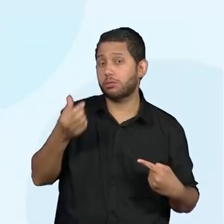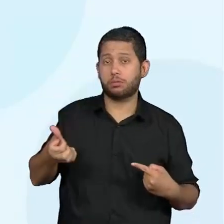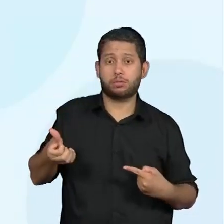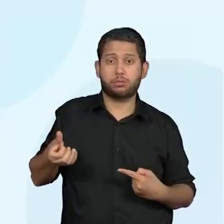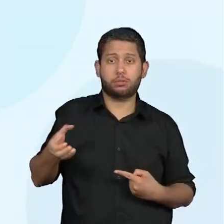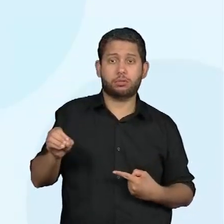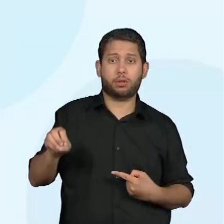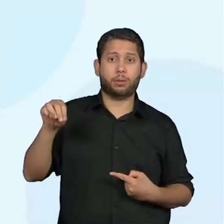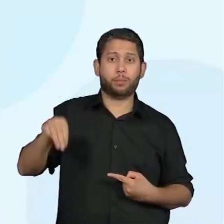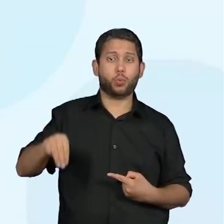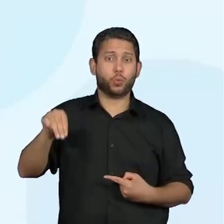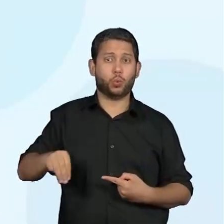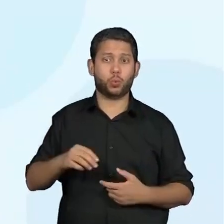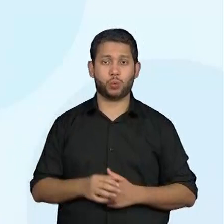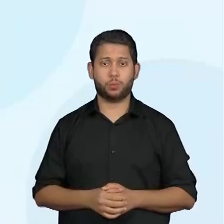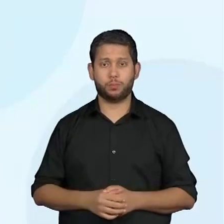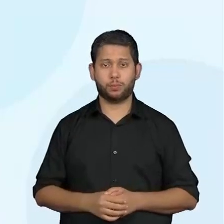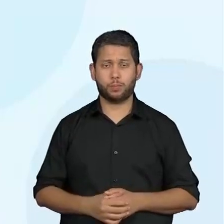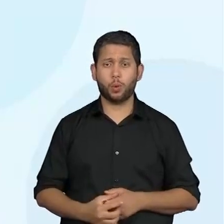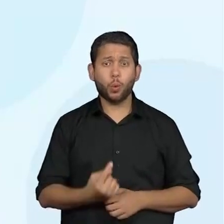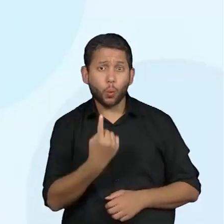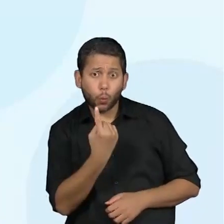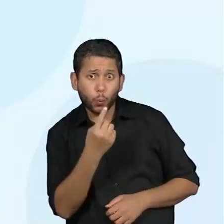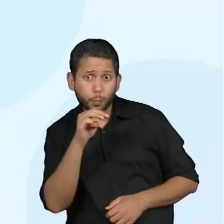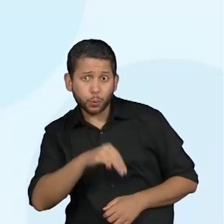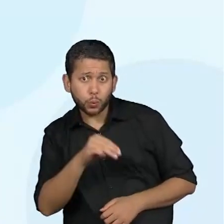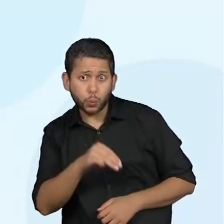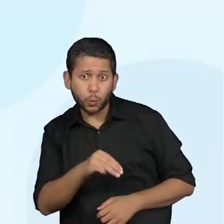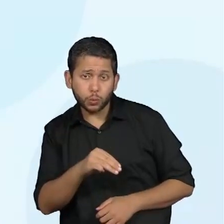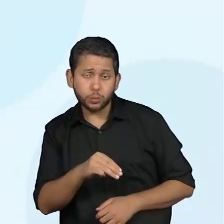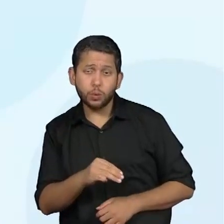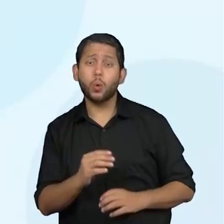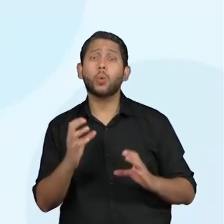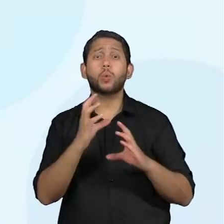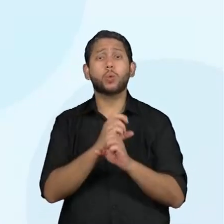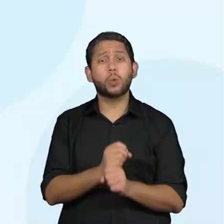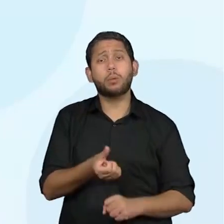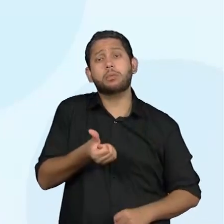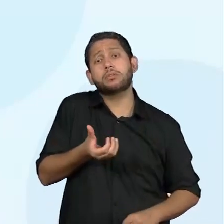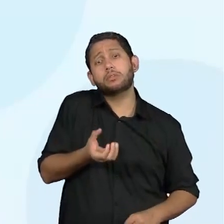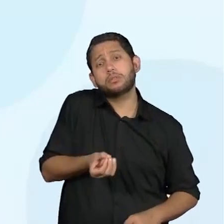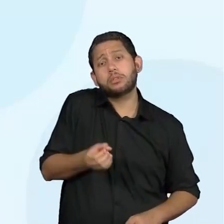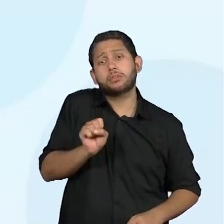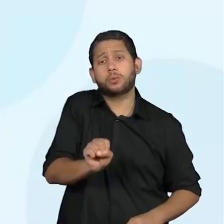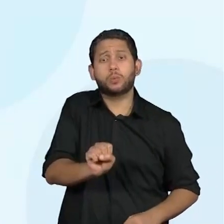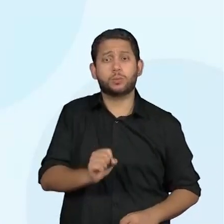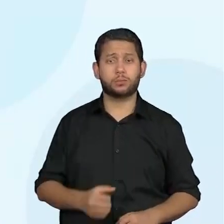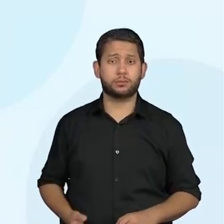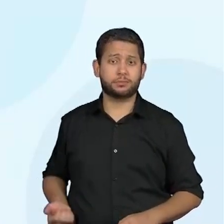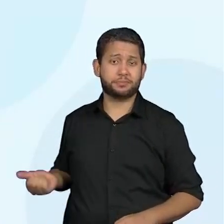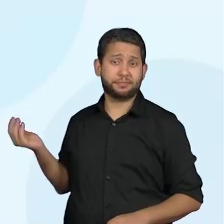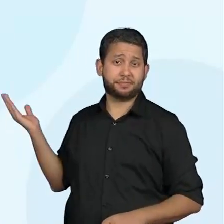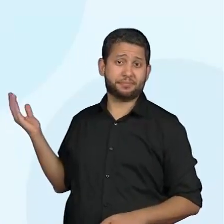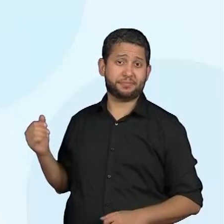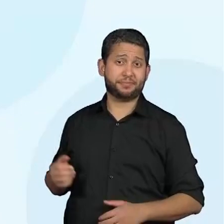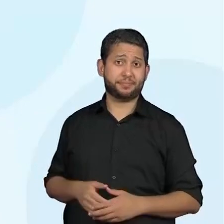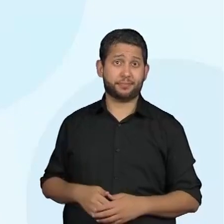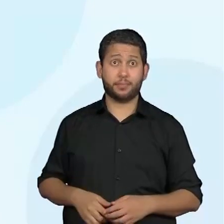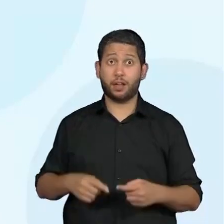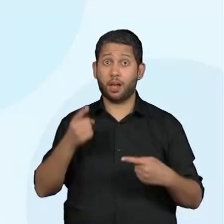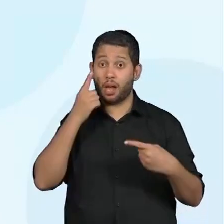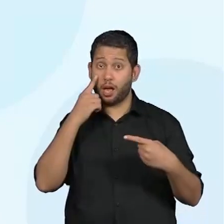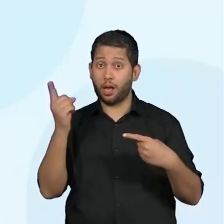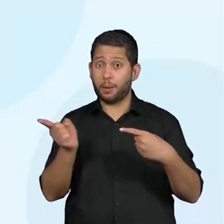minutos. E um minuto tem 60 segundos. E eu trouxe essas informações